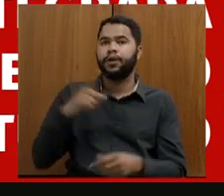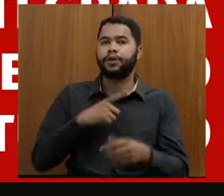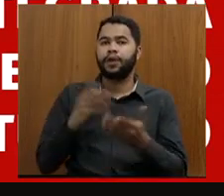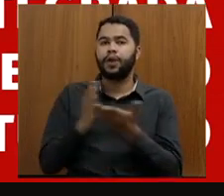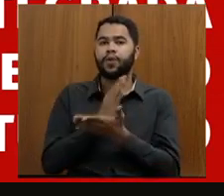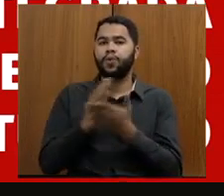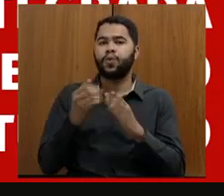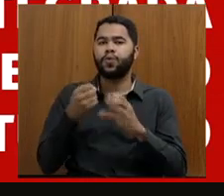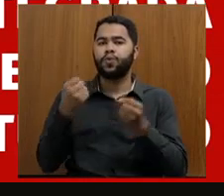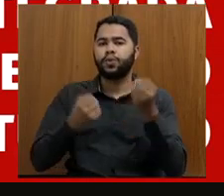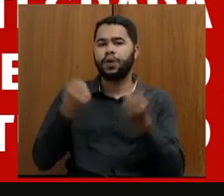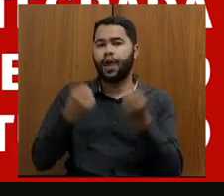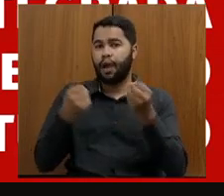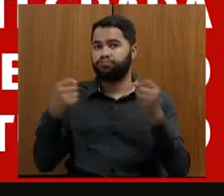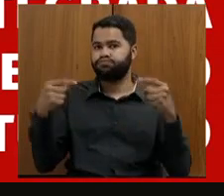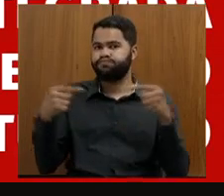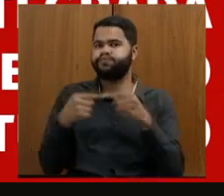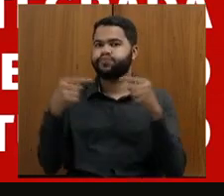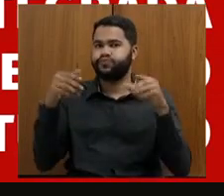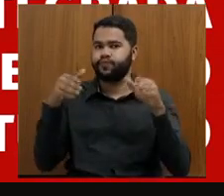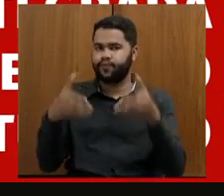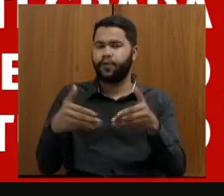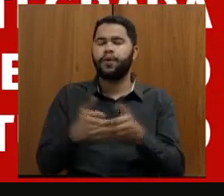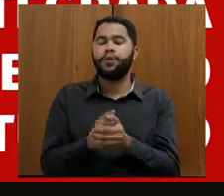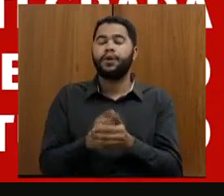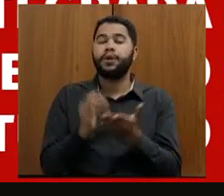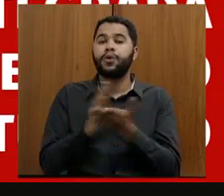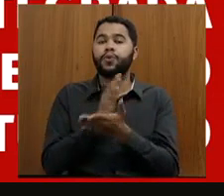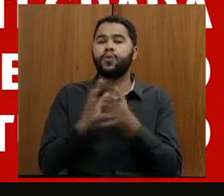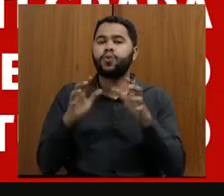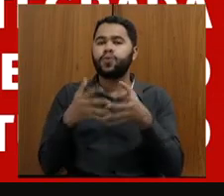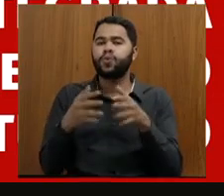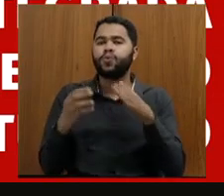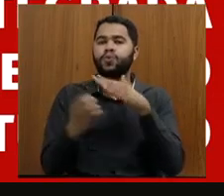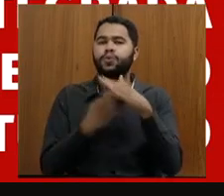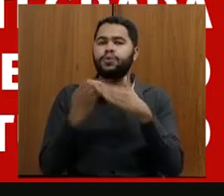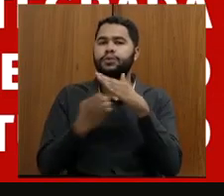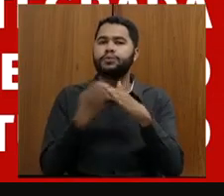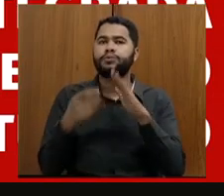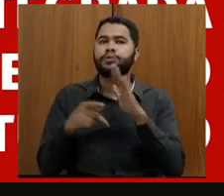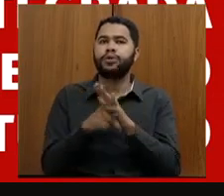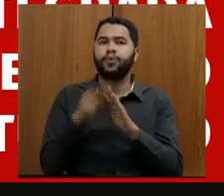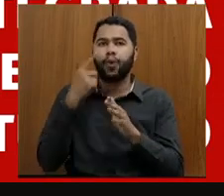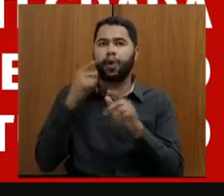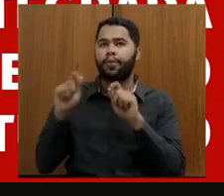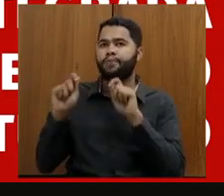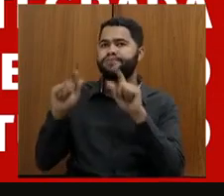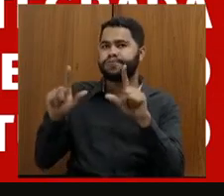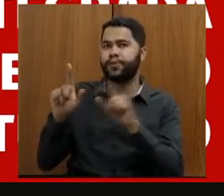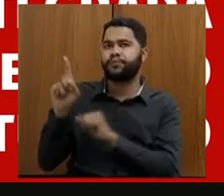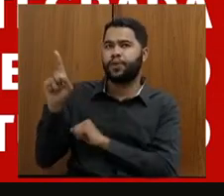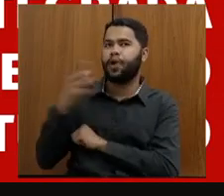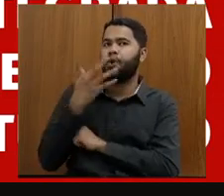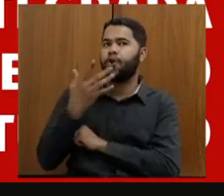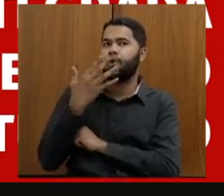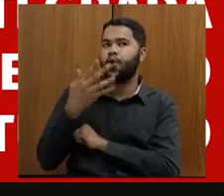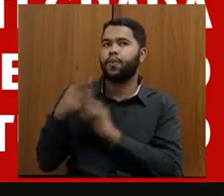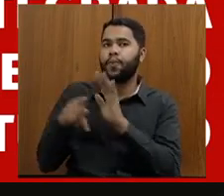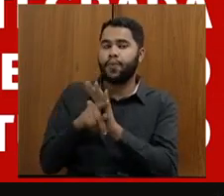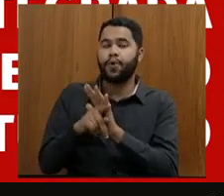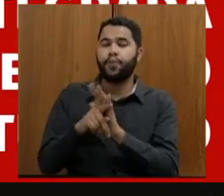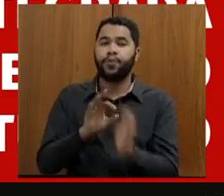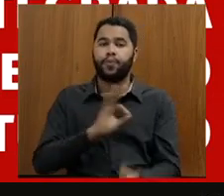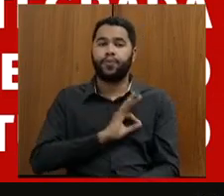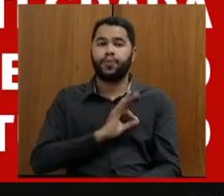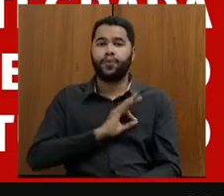aí eu um grupo né de empresário decidiu ele é pra e se adesivo nele com as cores da polícia militar